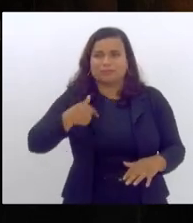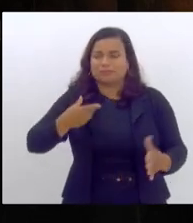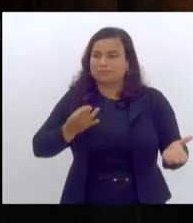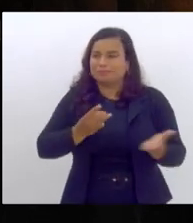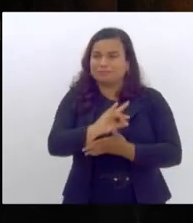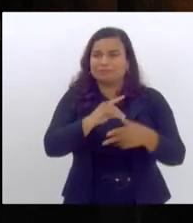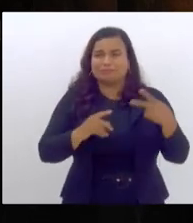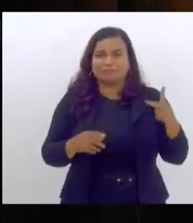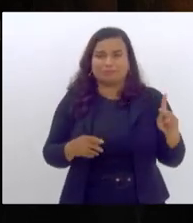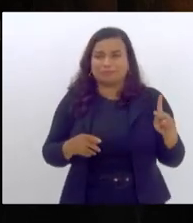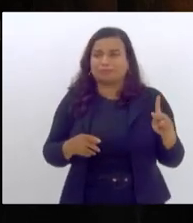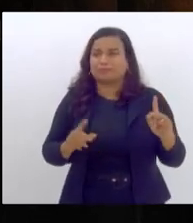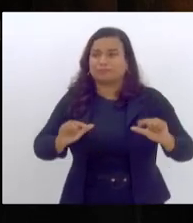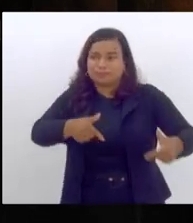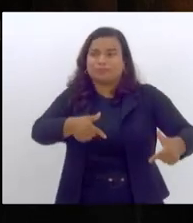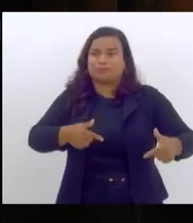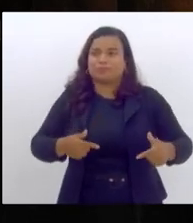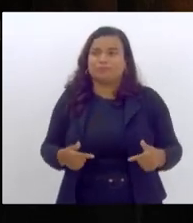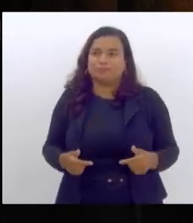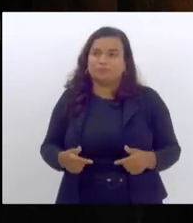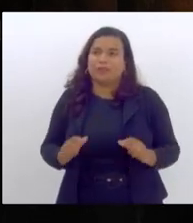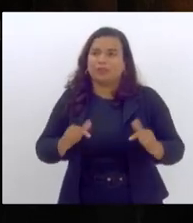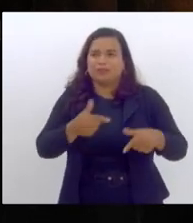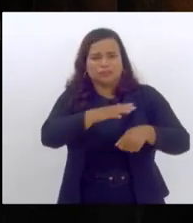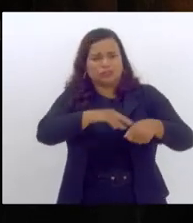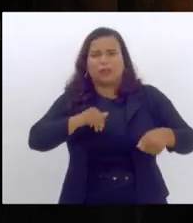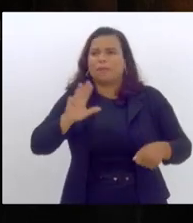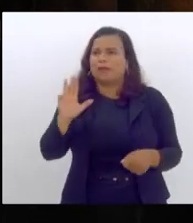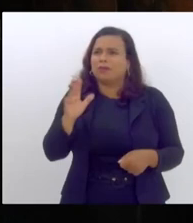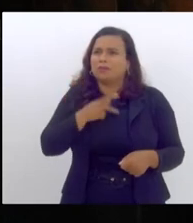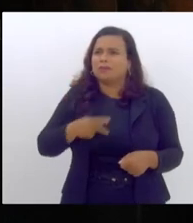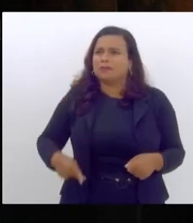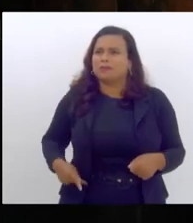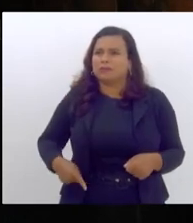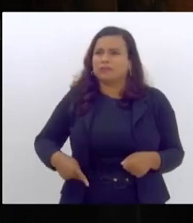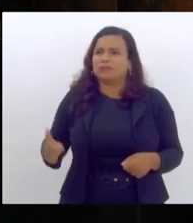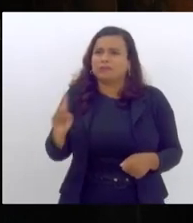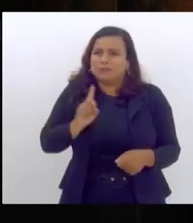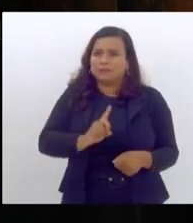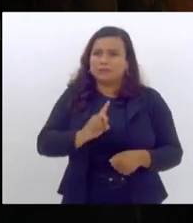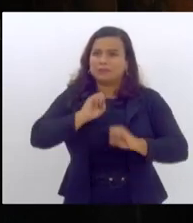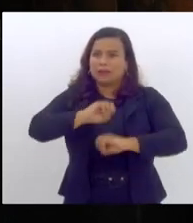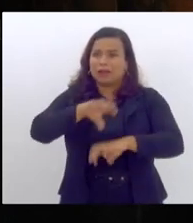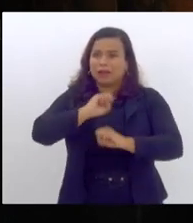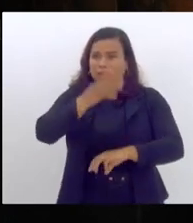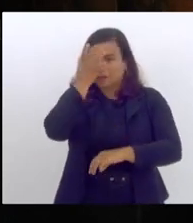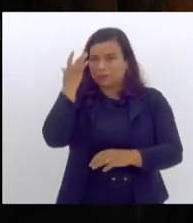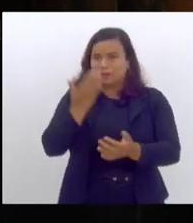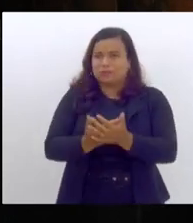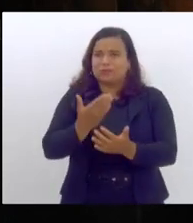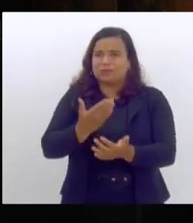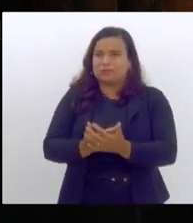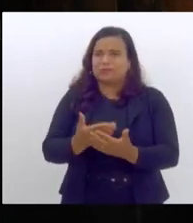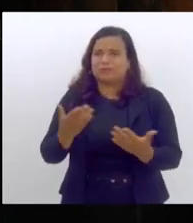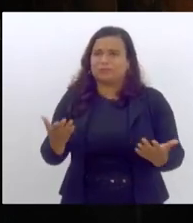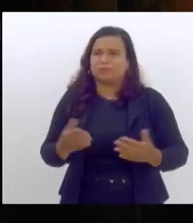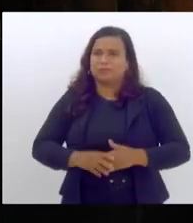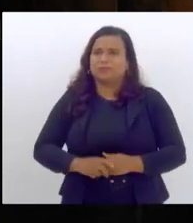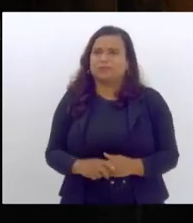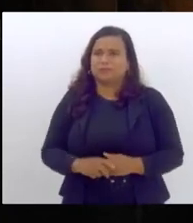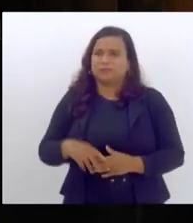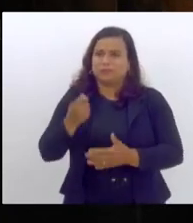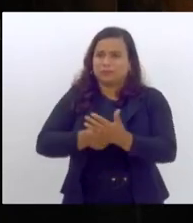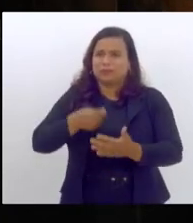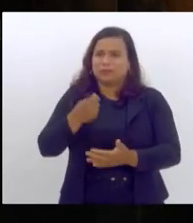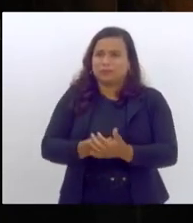desse cara em chamar o presidente Lula para vir aqui dar aula para quem estudou tanto e batalhou